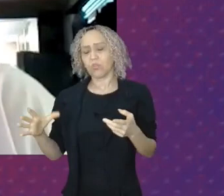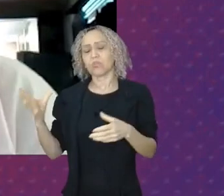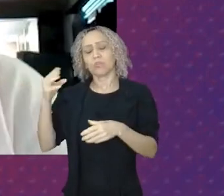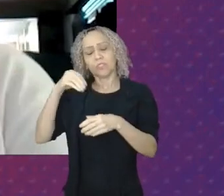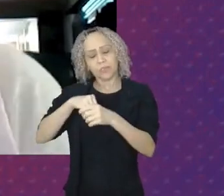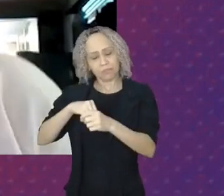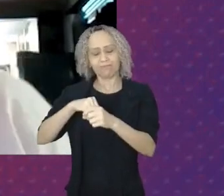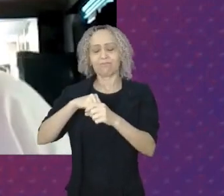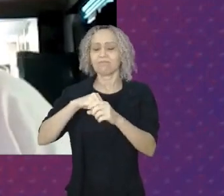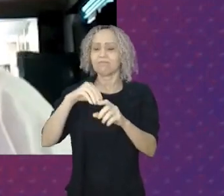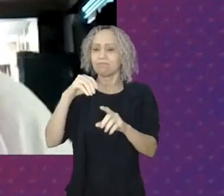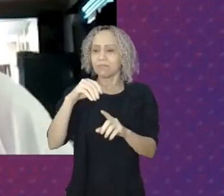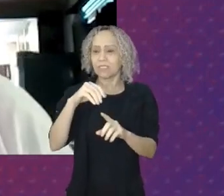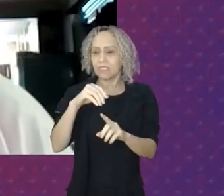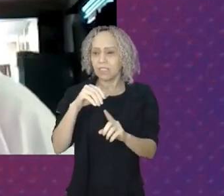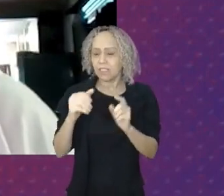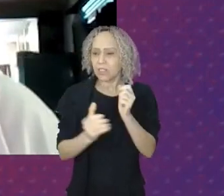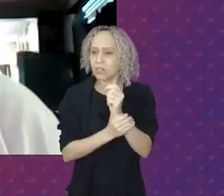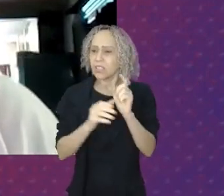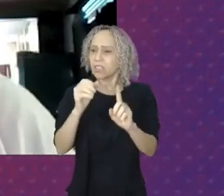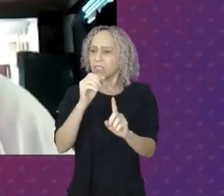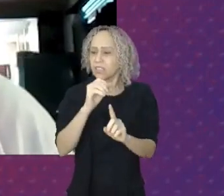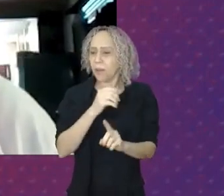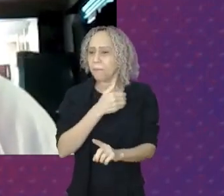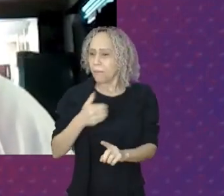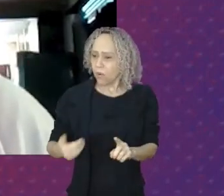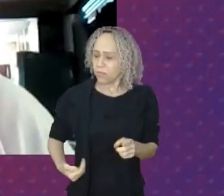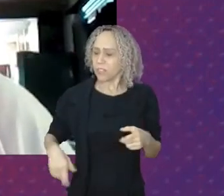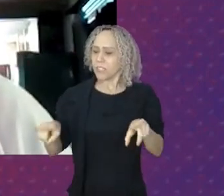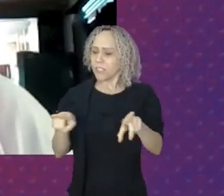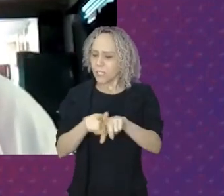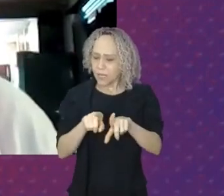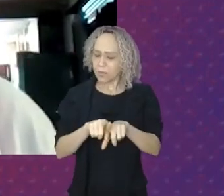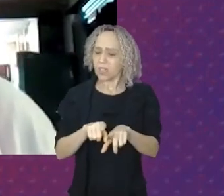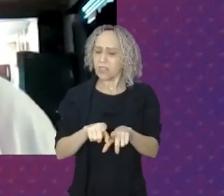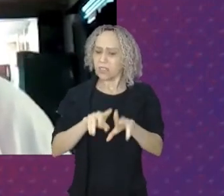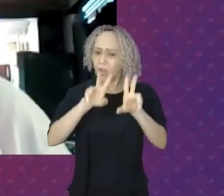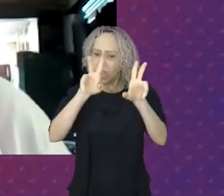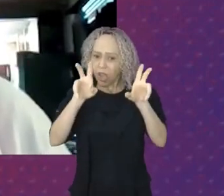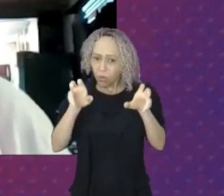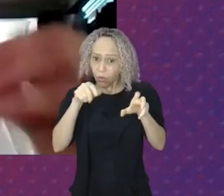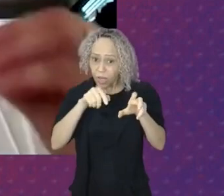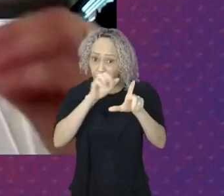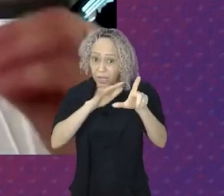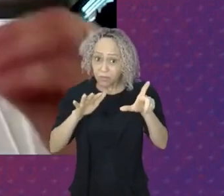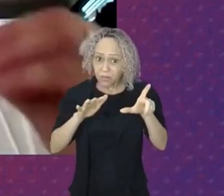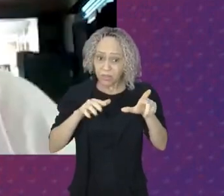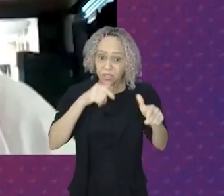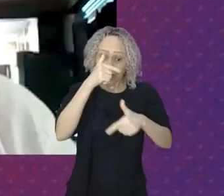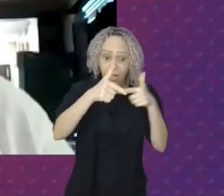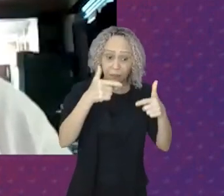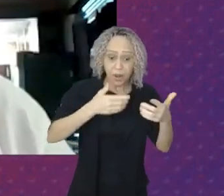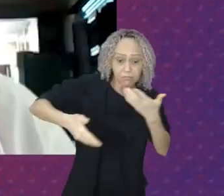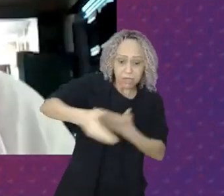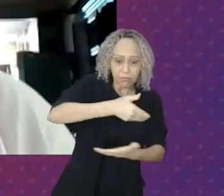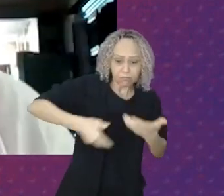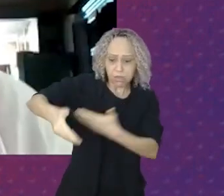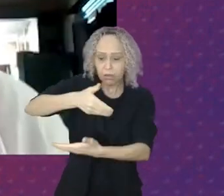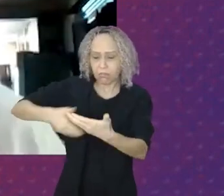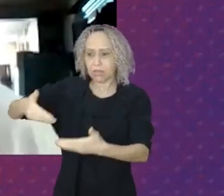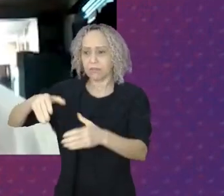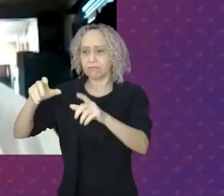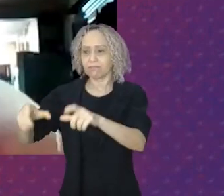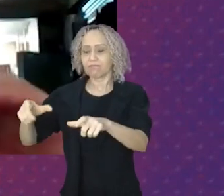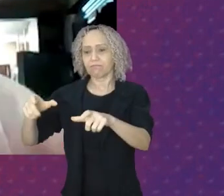pública, para nós, a certeza que esse trabalho deu certo. Então, o que eu quero trazer para vocês é